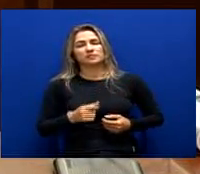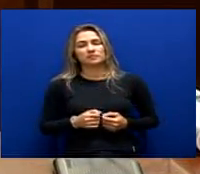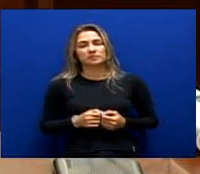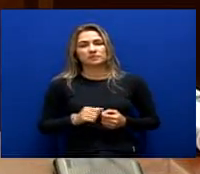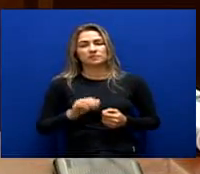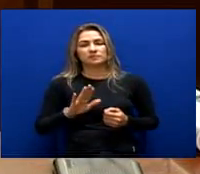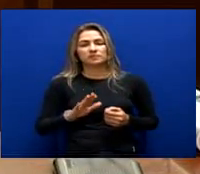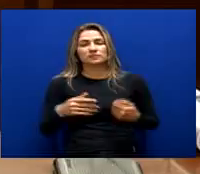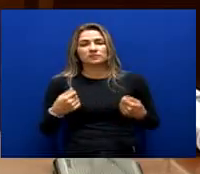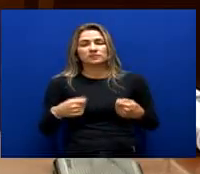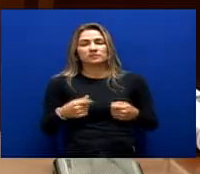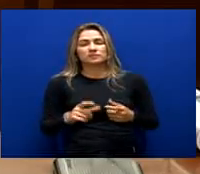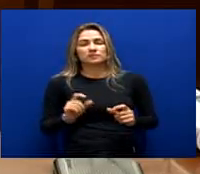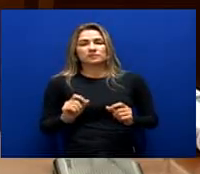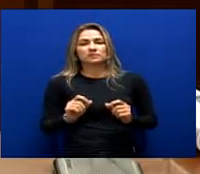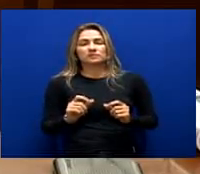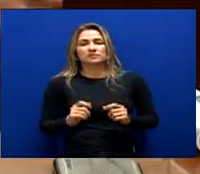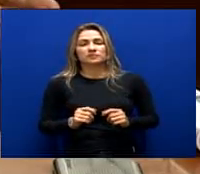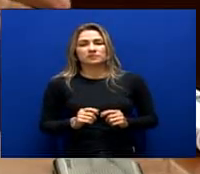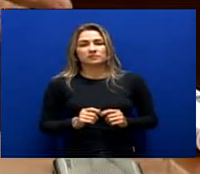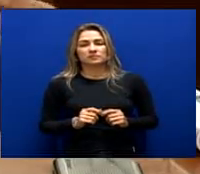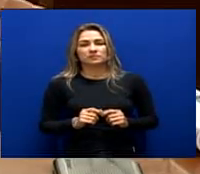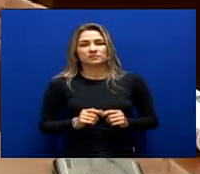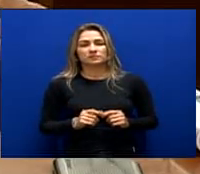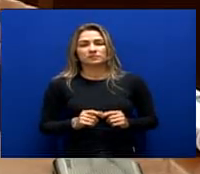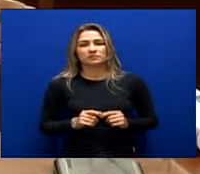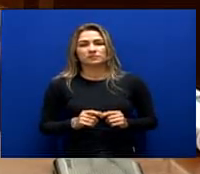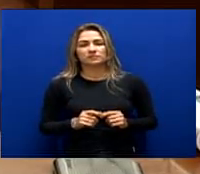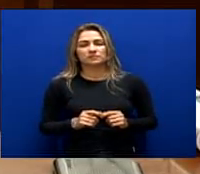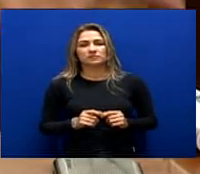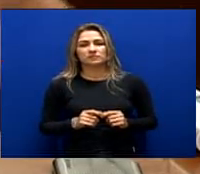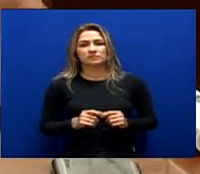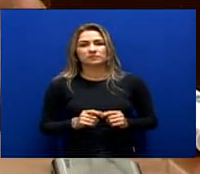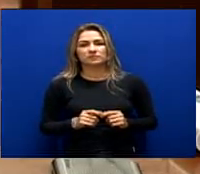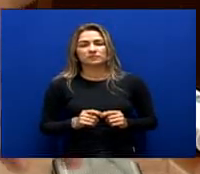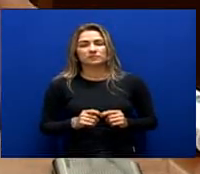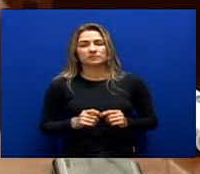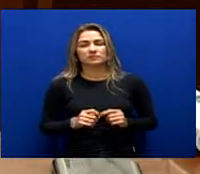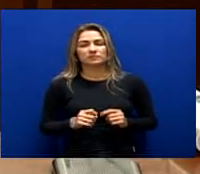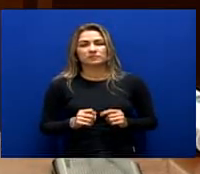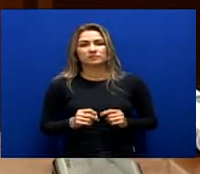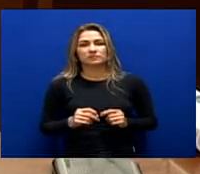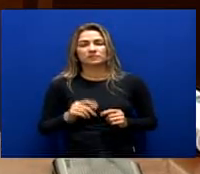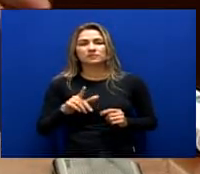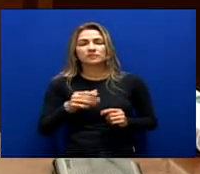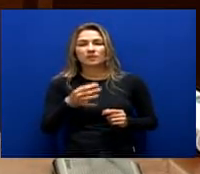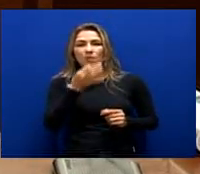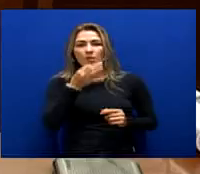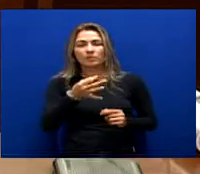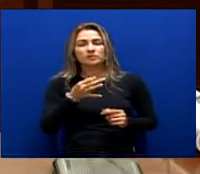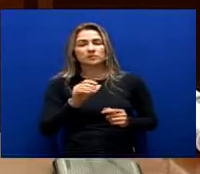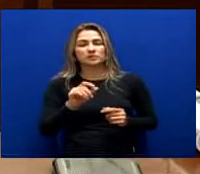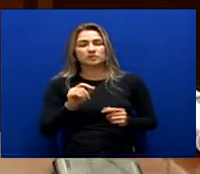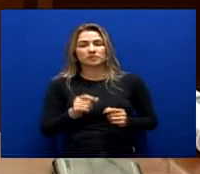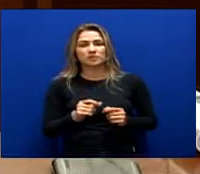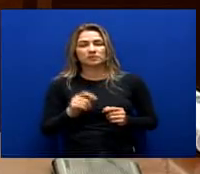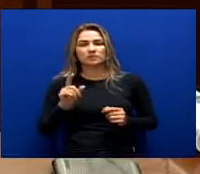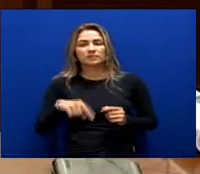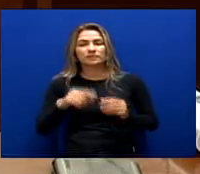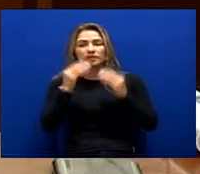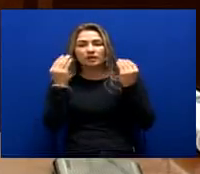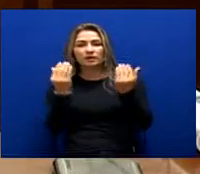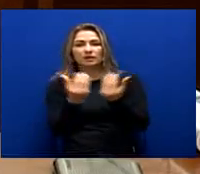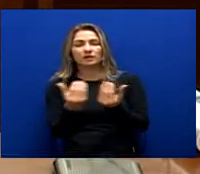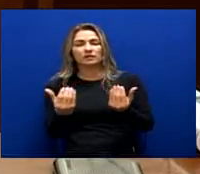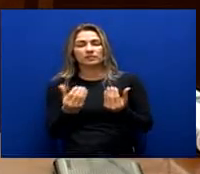do ta do tac um contato deixa como proposta um contato para o concelho com a cama e